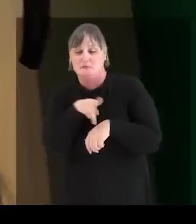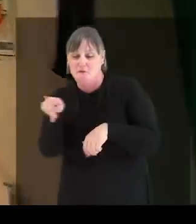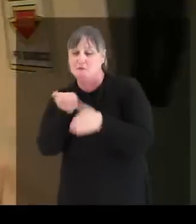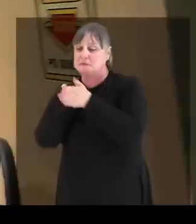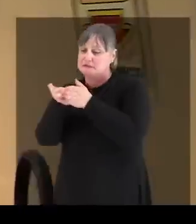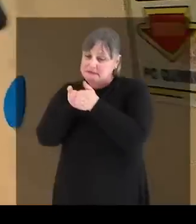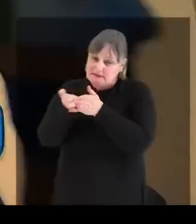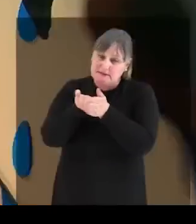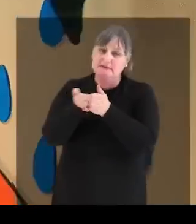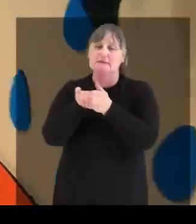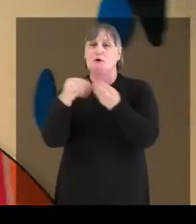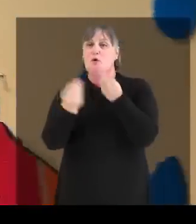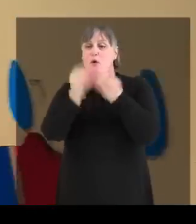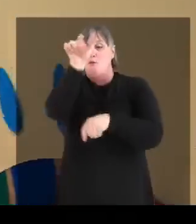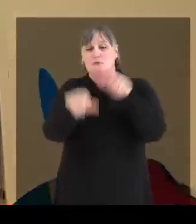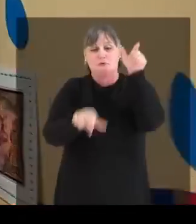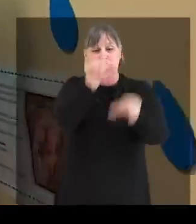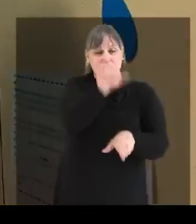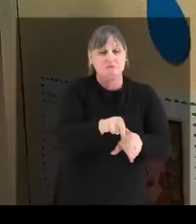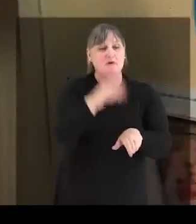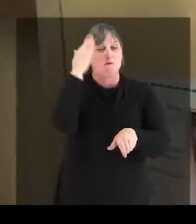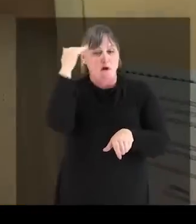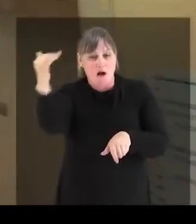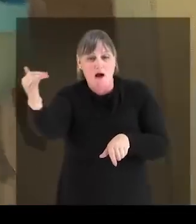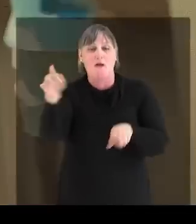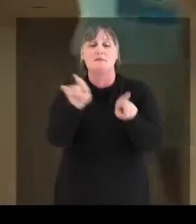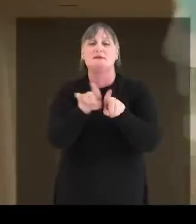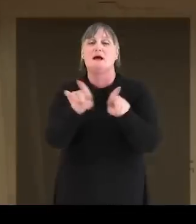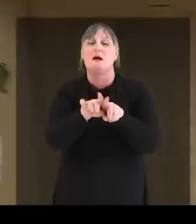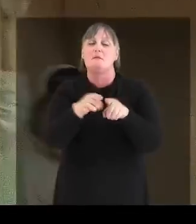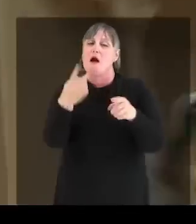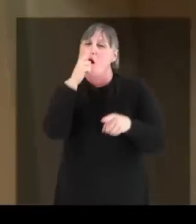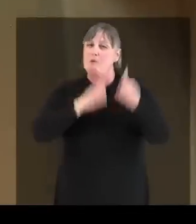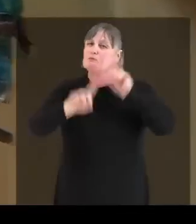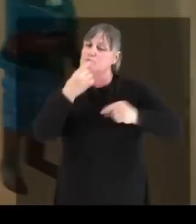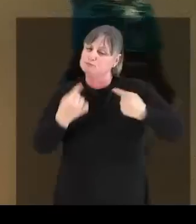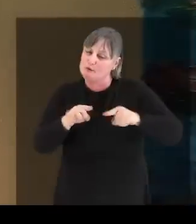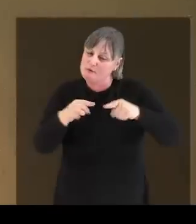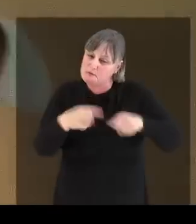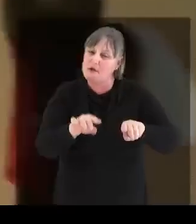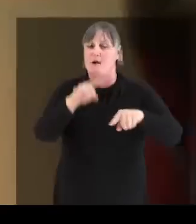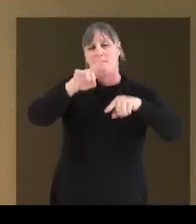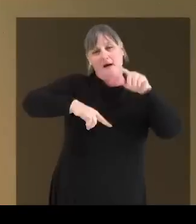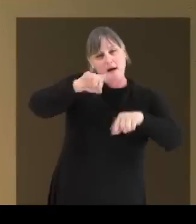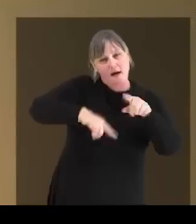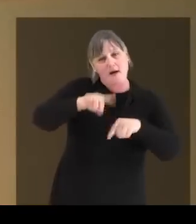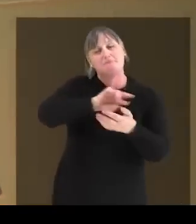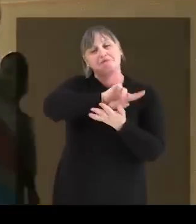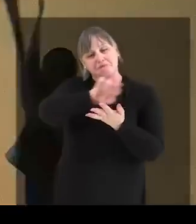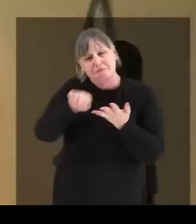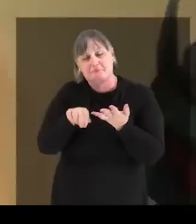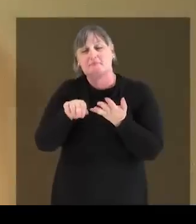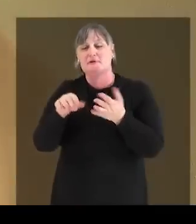em busca das suas pesquisas sobre artistas, sobre arte, trouxeram várias provocações para as crianças, materiais.